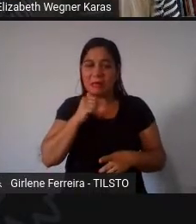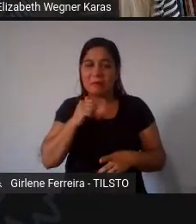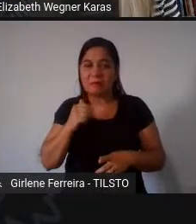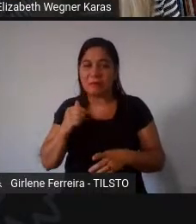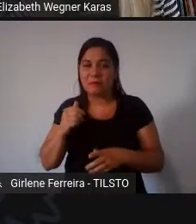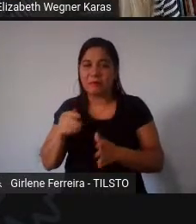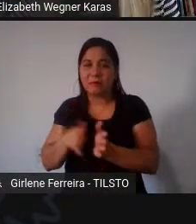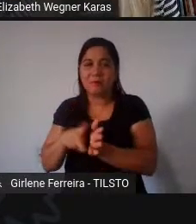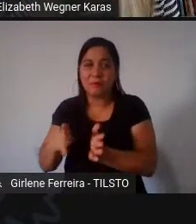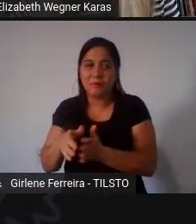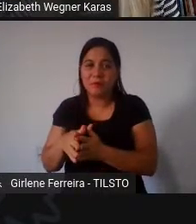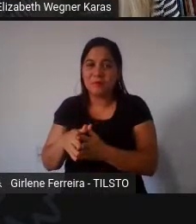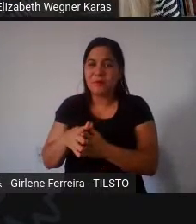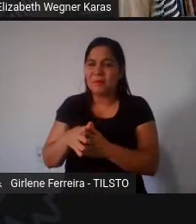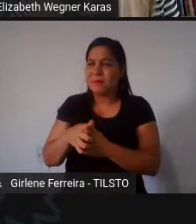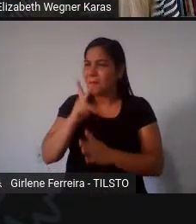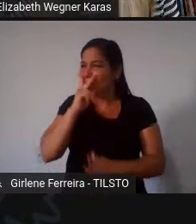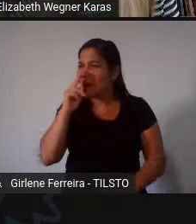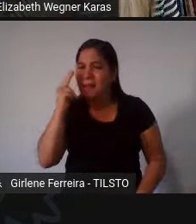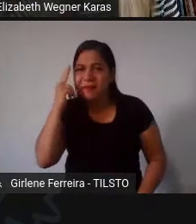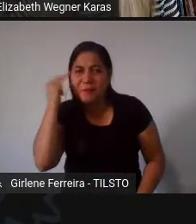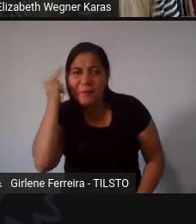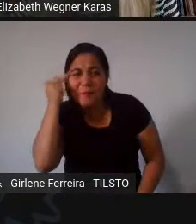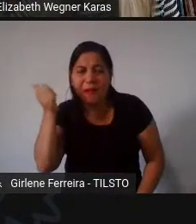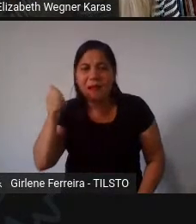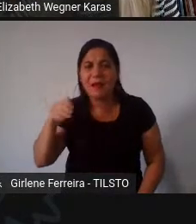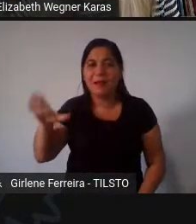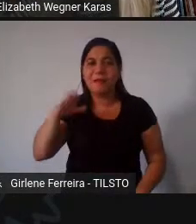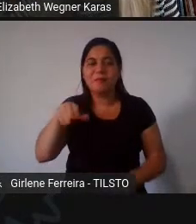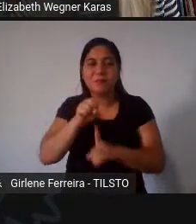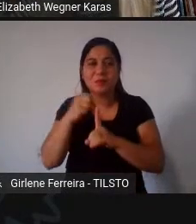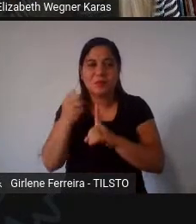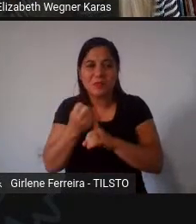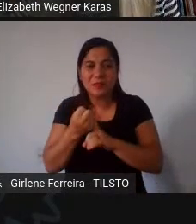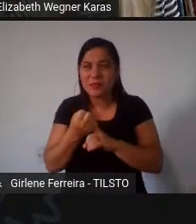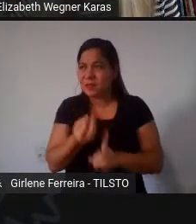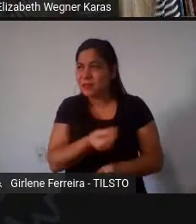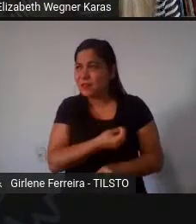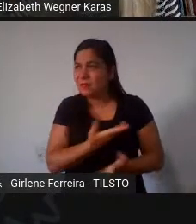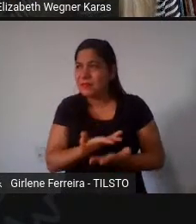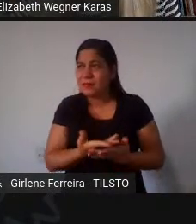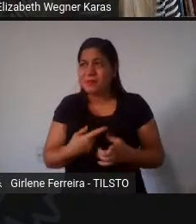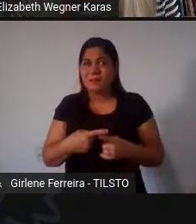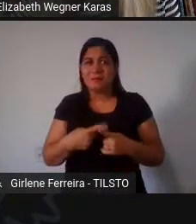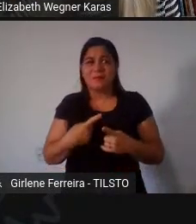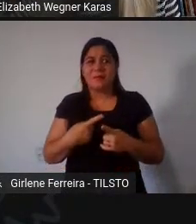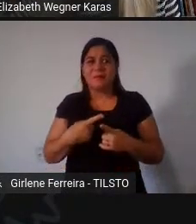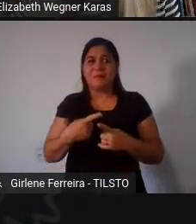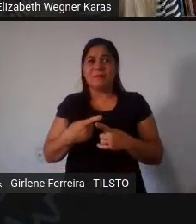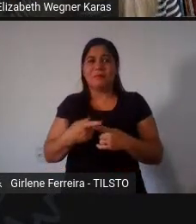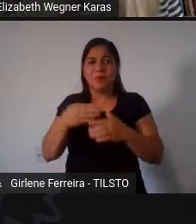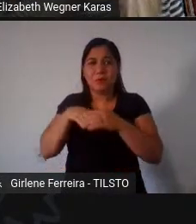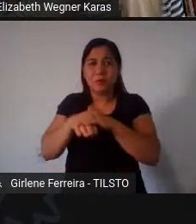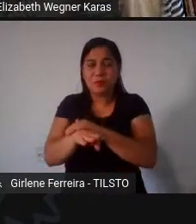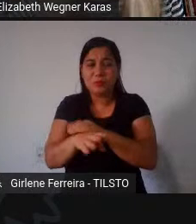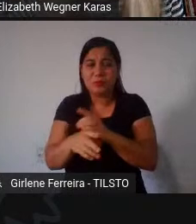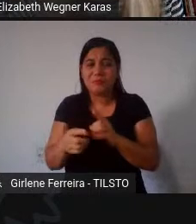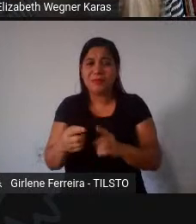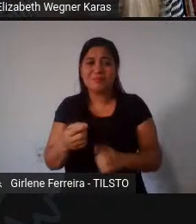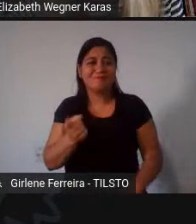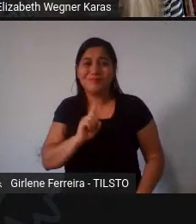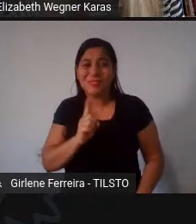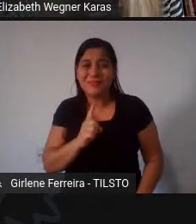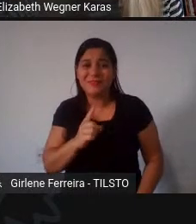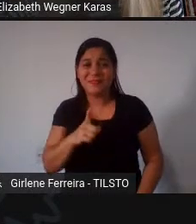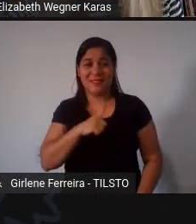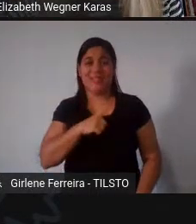normal pela sociedade que a gente vive, né, com que a gente está acostumado, mas a gente não deveria estar acostumado com isso.